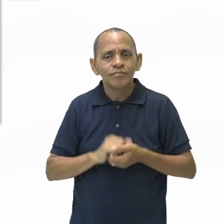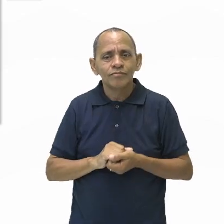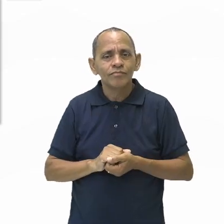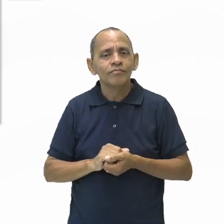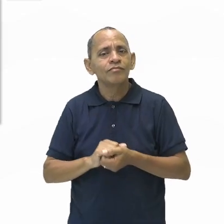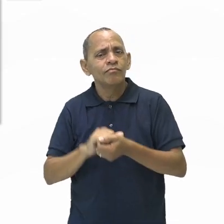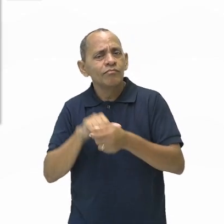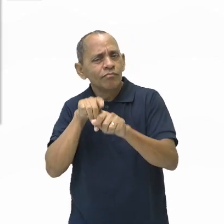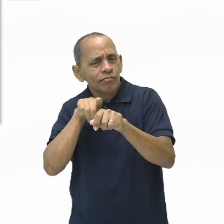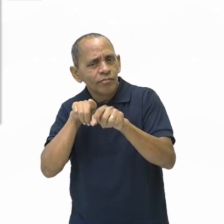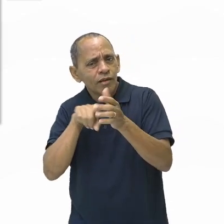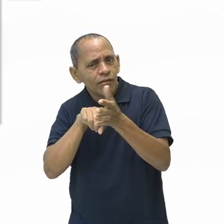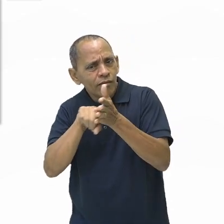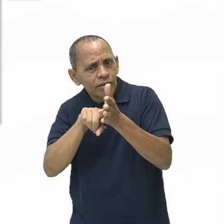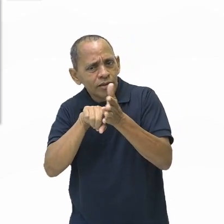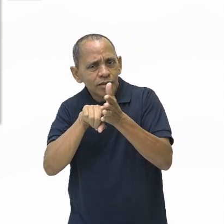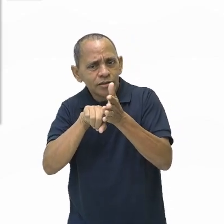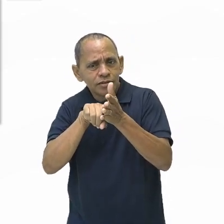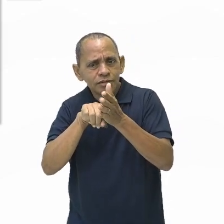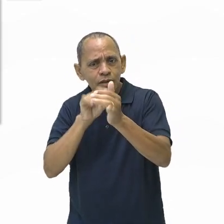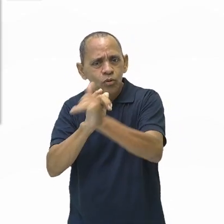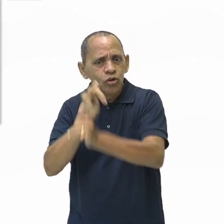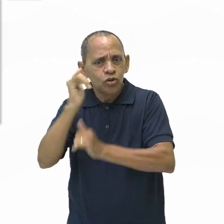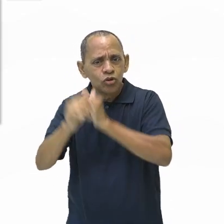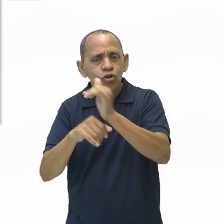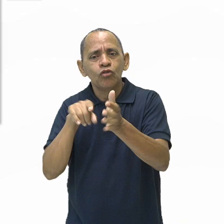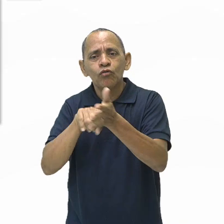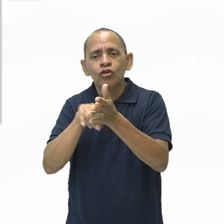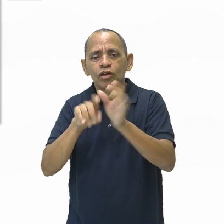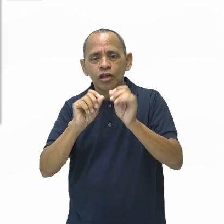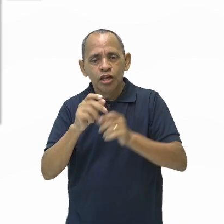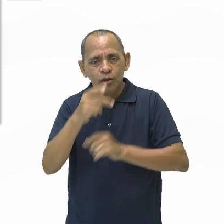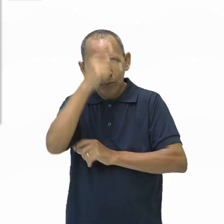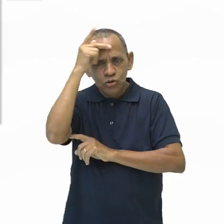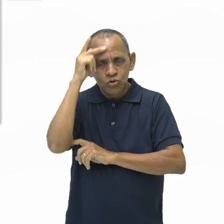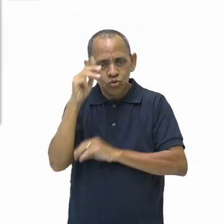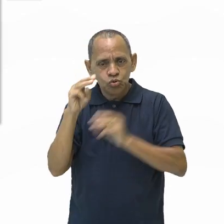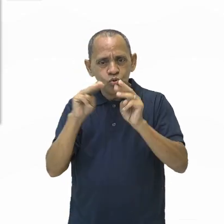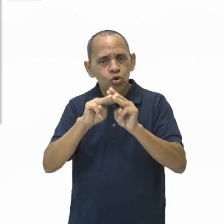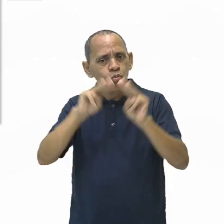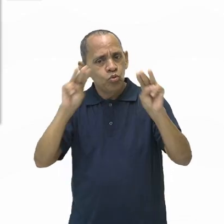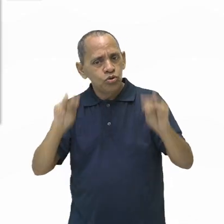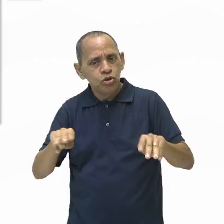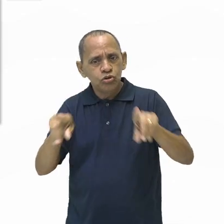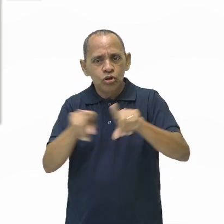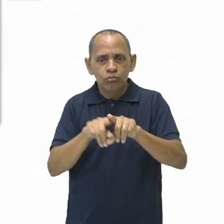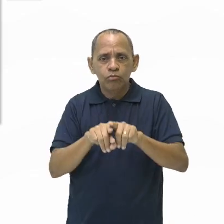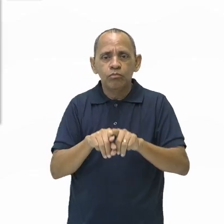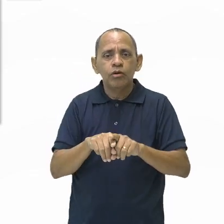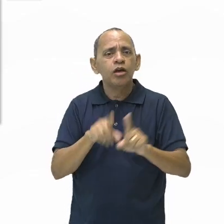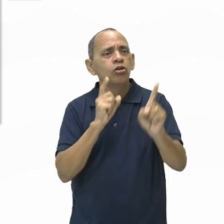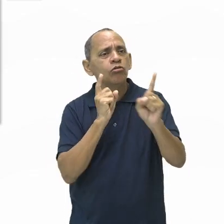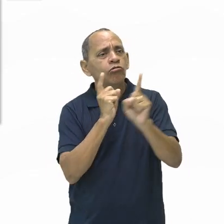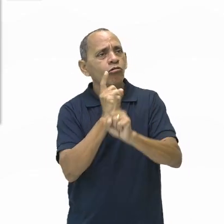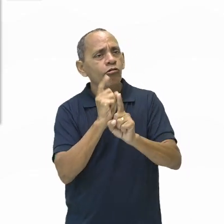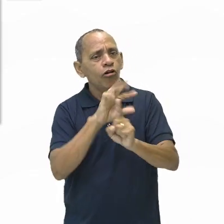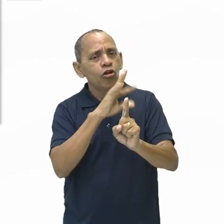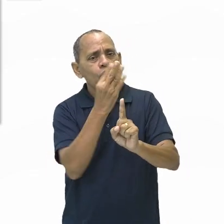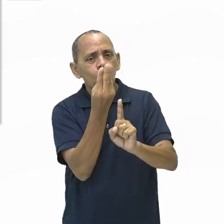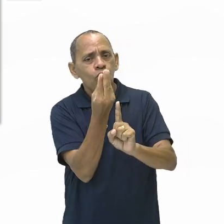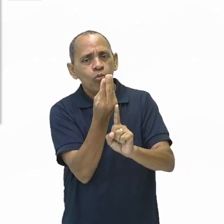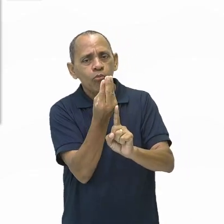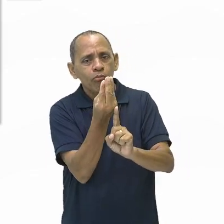internet, verificar pessoas que vão em museus, enfim, né? Chega lá e se depara com um quadro, uma arte que